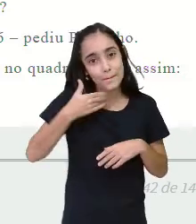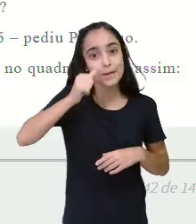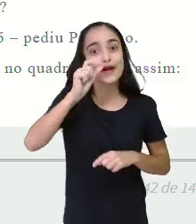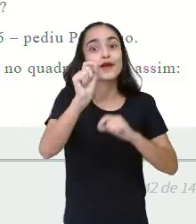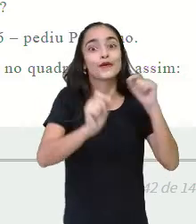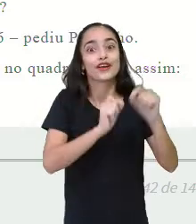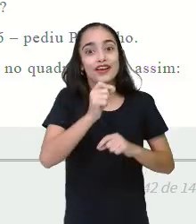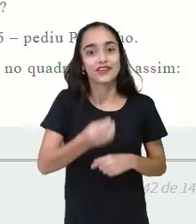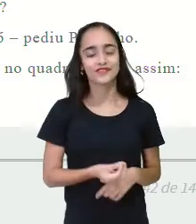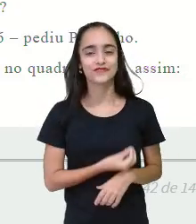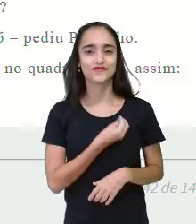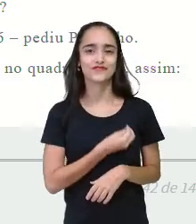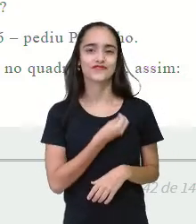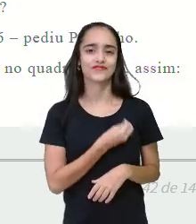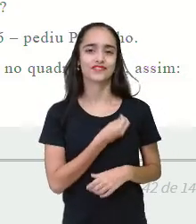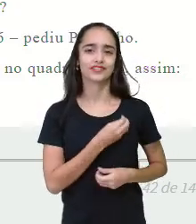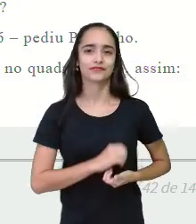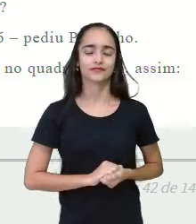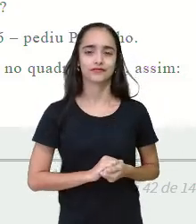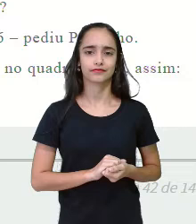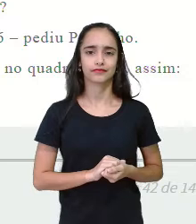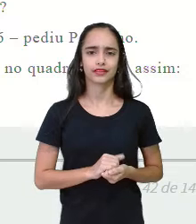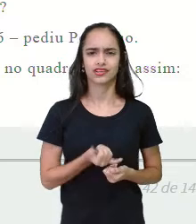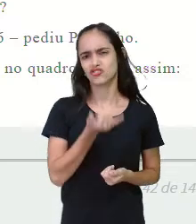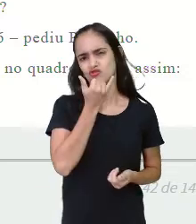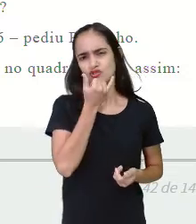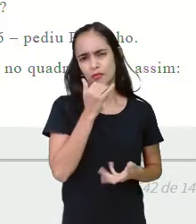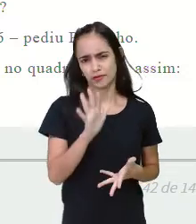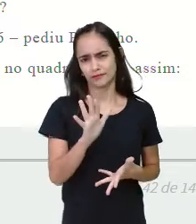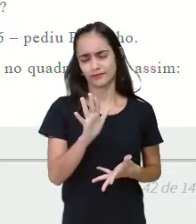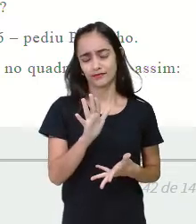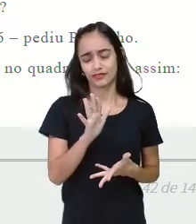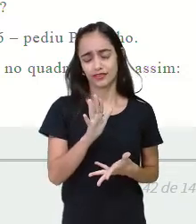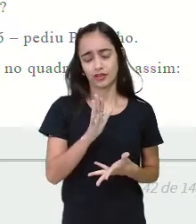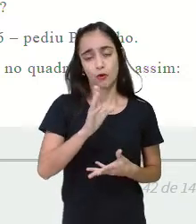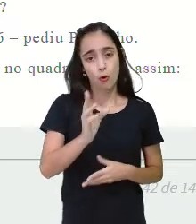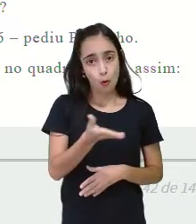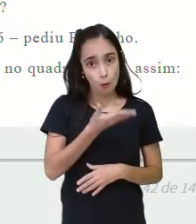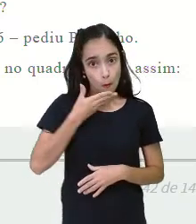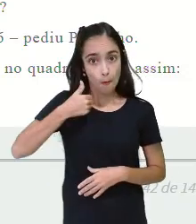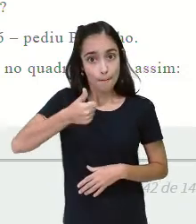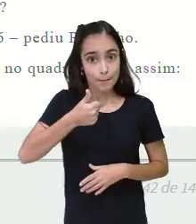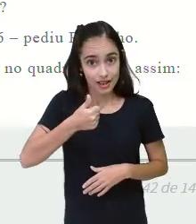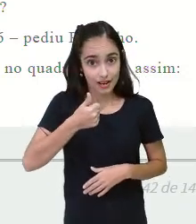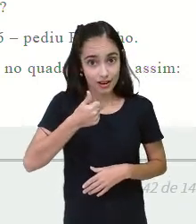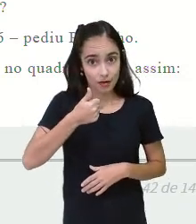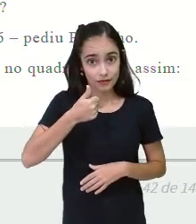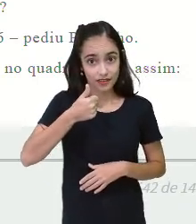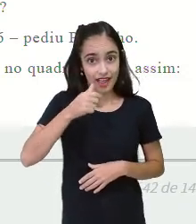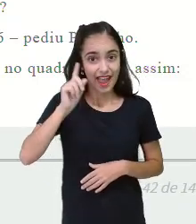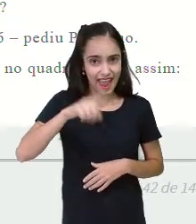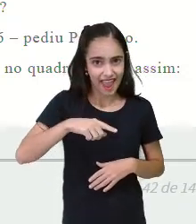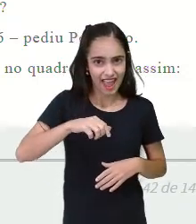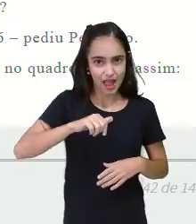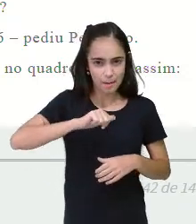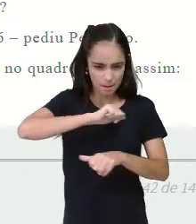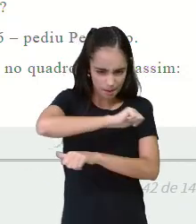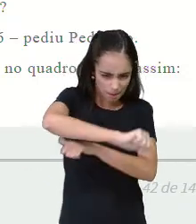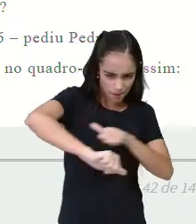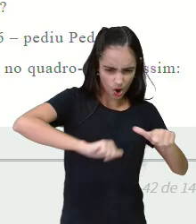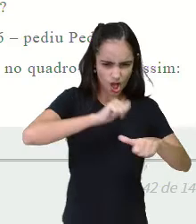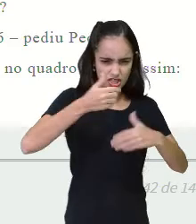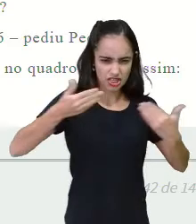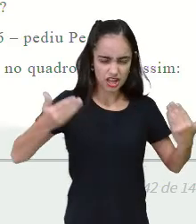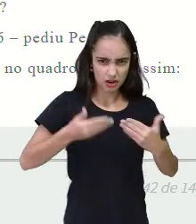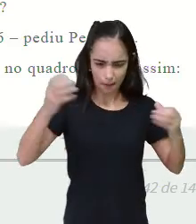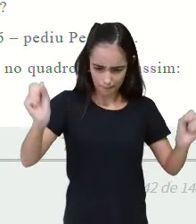que vive... Não, perdão, crianças. O melhor é que vire quadro negro. A ideia foi aprovada e